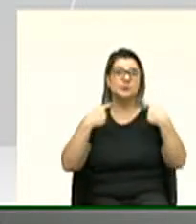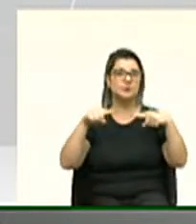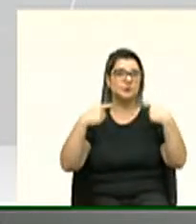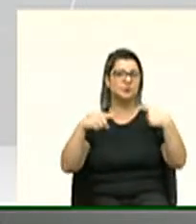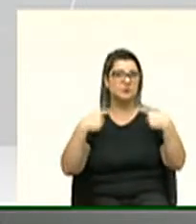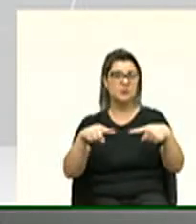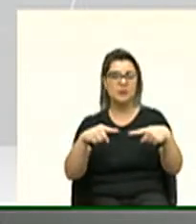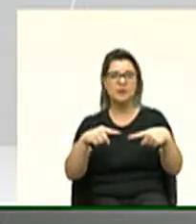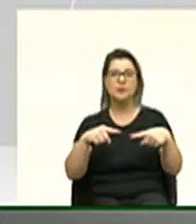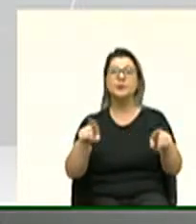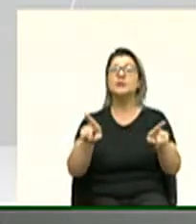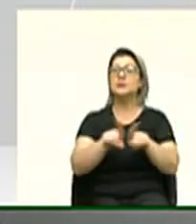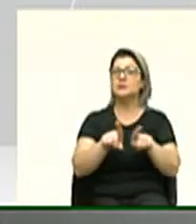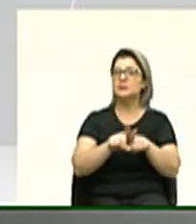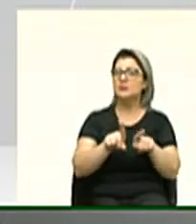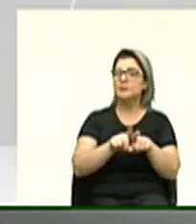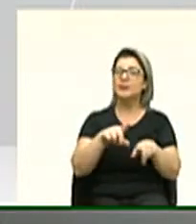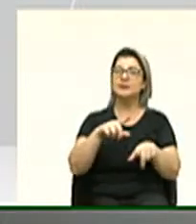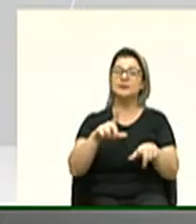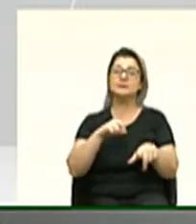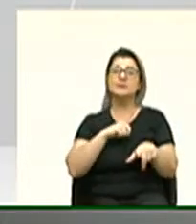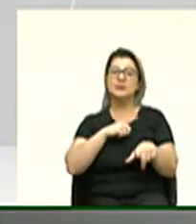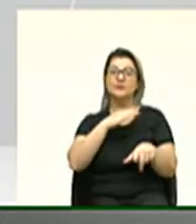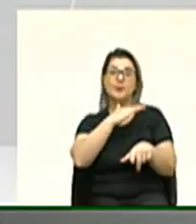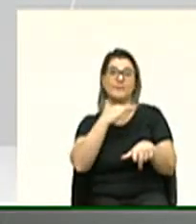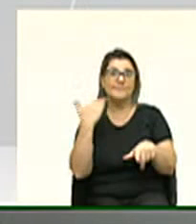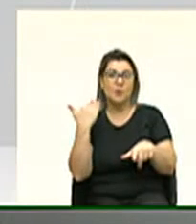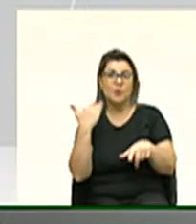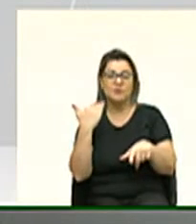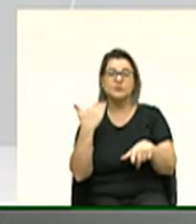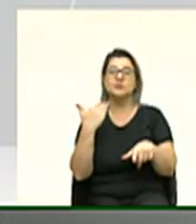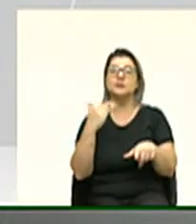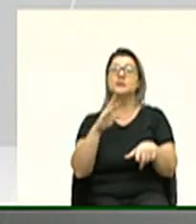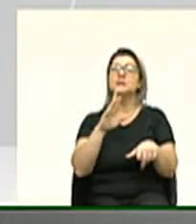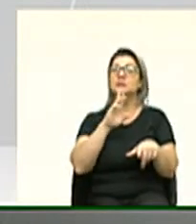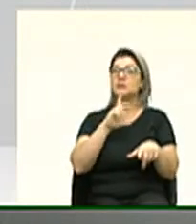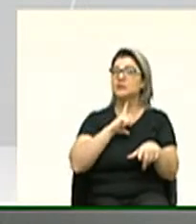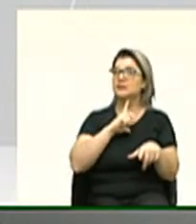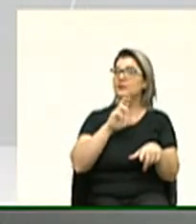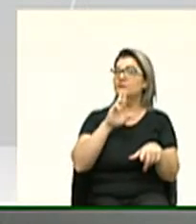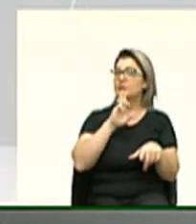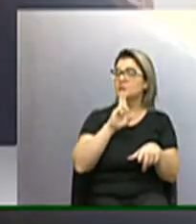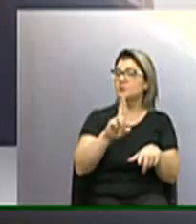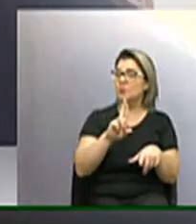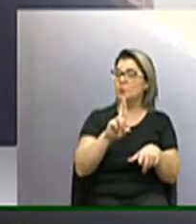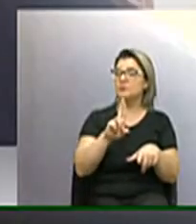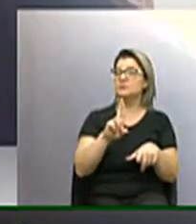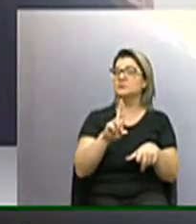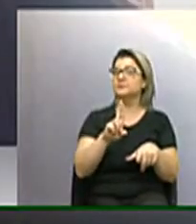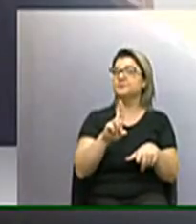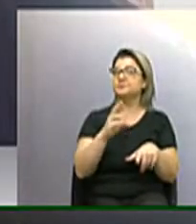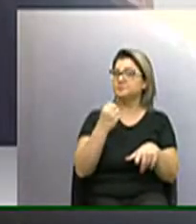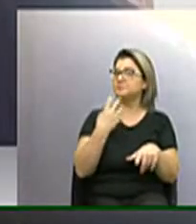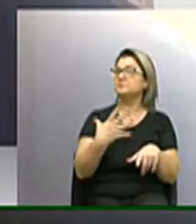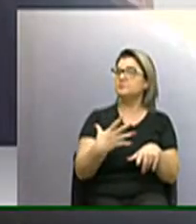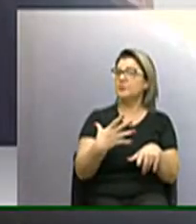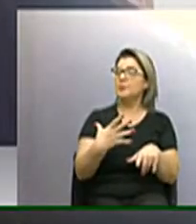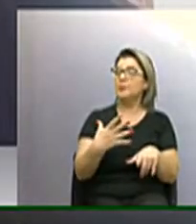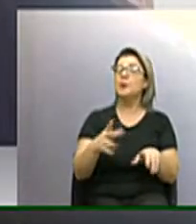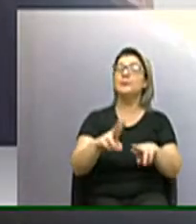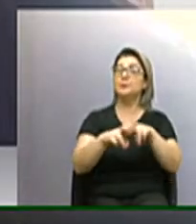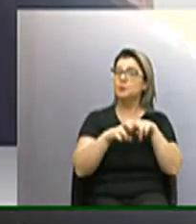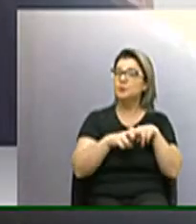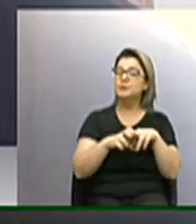também resultou da tensão em Porto Alegre, em movimentos importantíssimos, e tem-se, por isso, construído